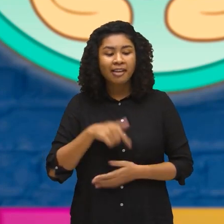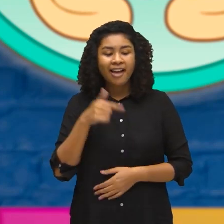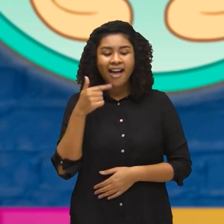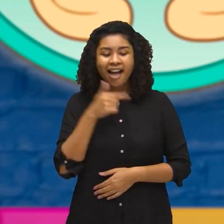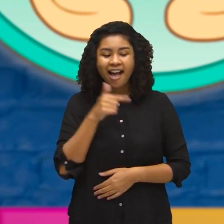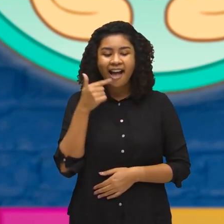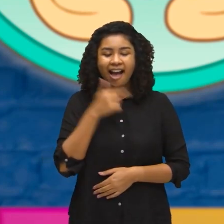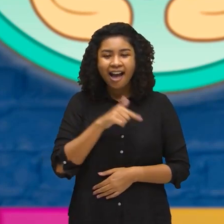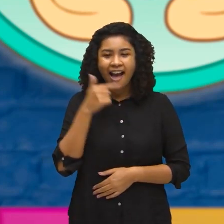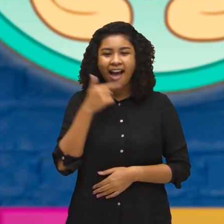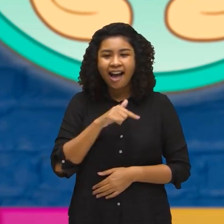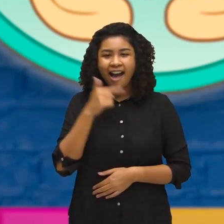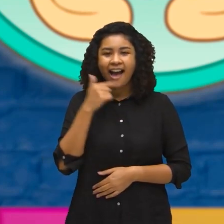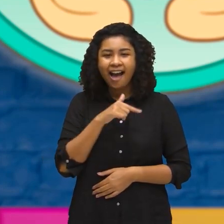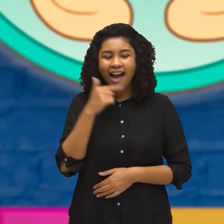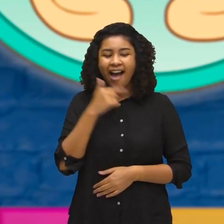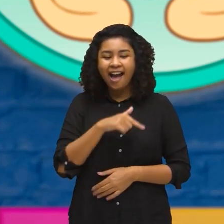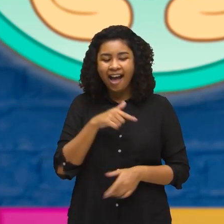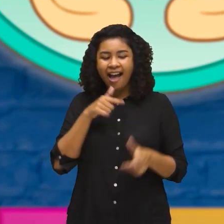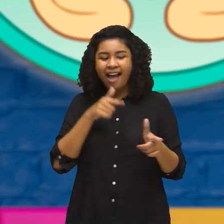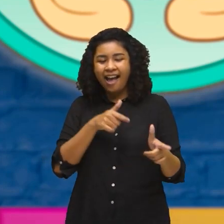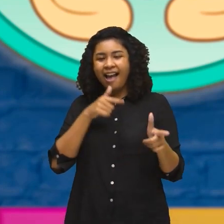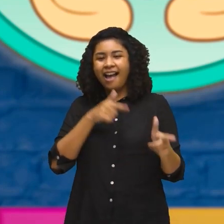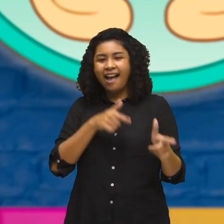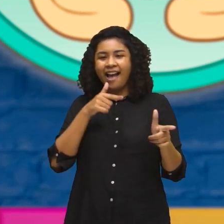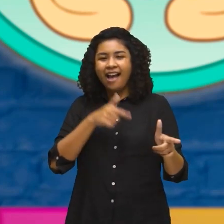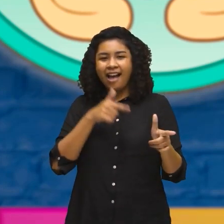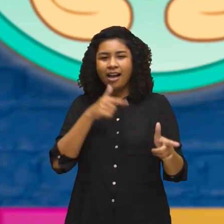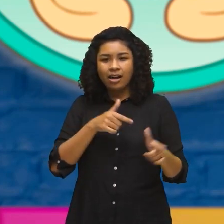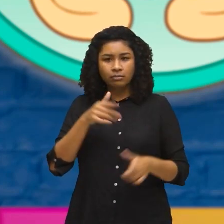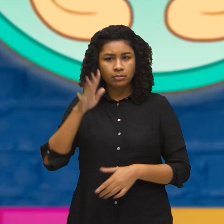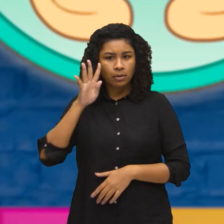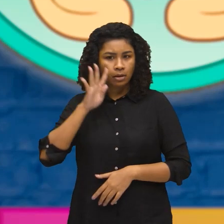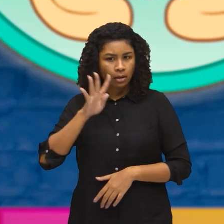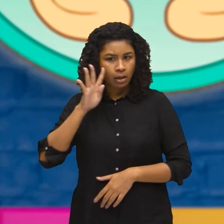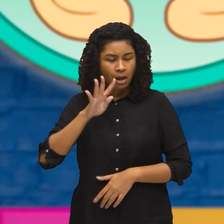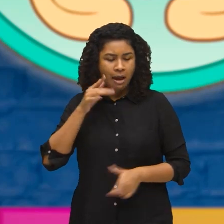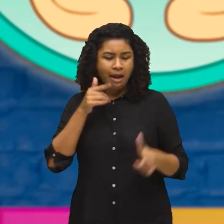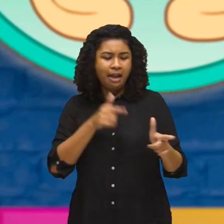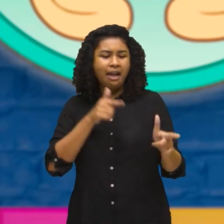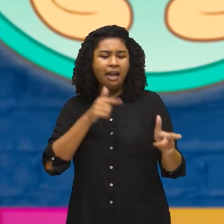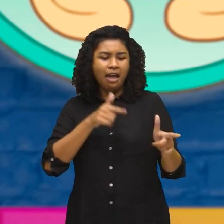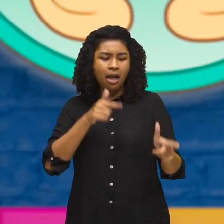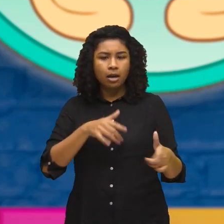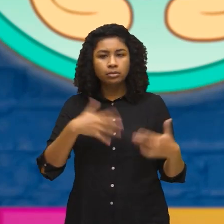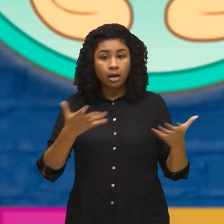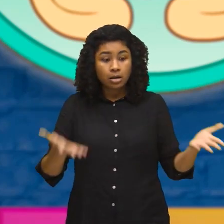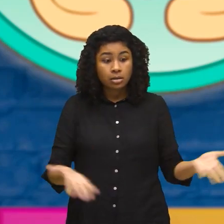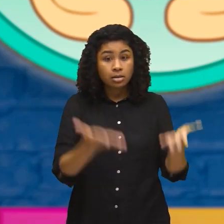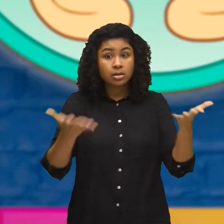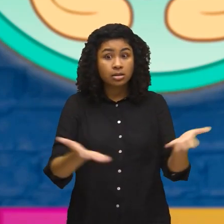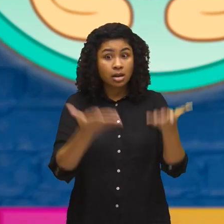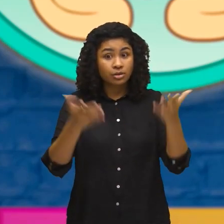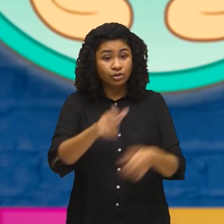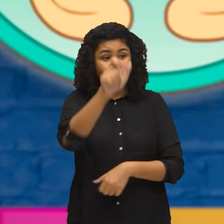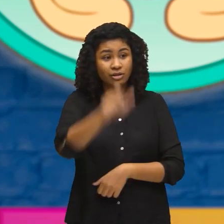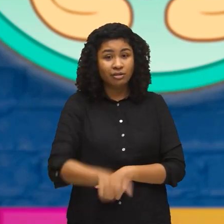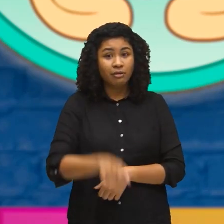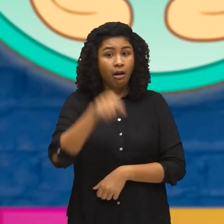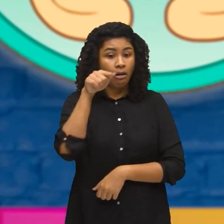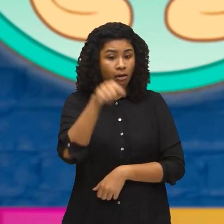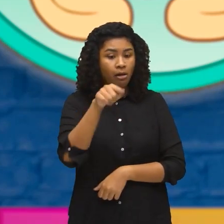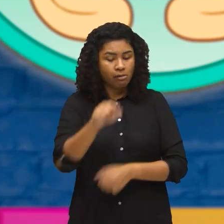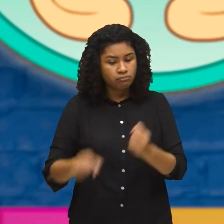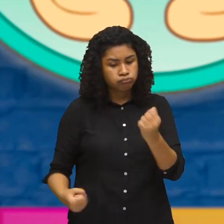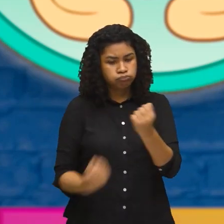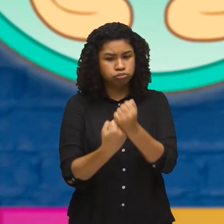rir, sinalizando que é uma brincadeira legal para o agressor vai continuar fazendo essas brincadeiras com outras crianças,